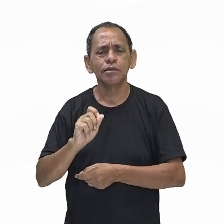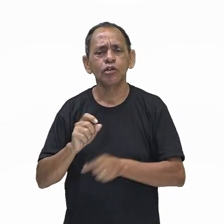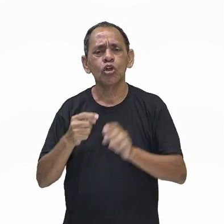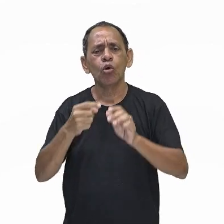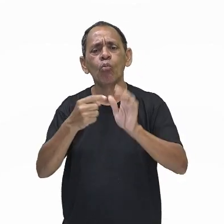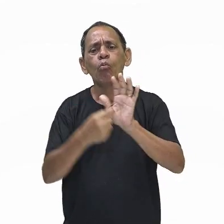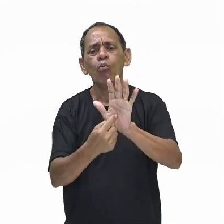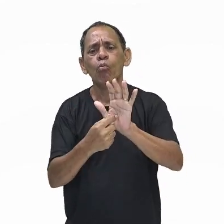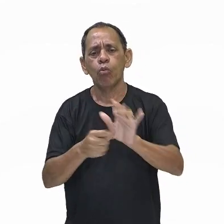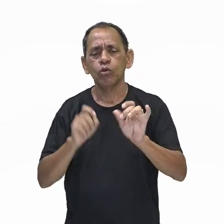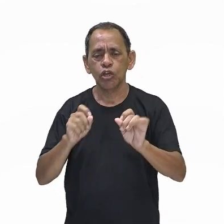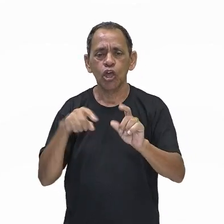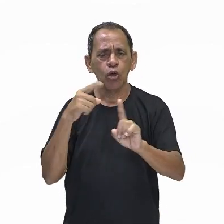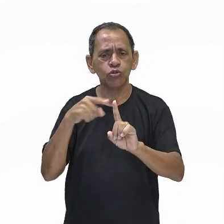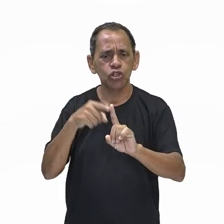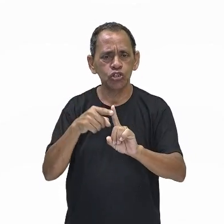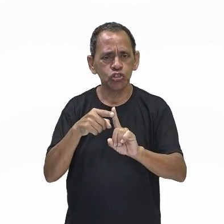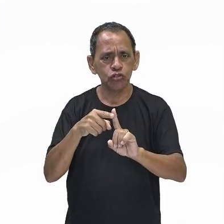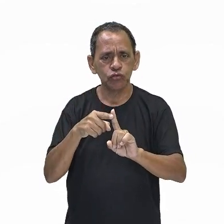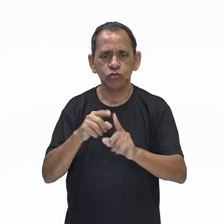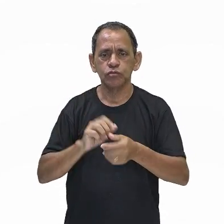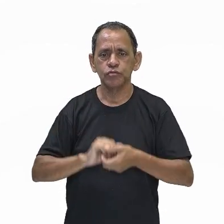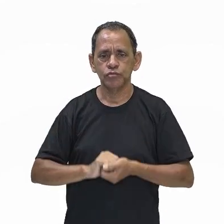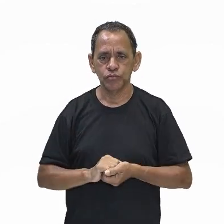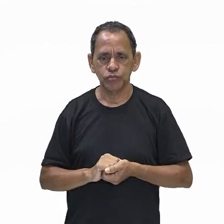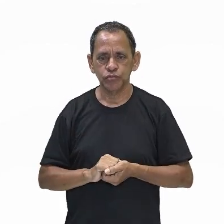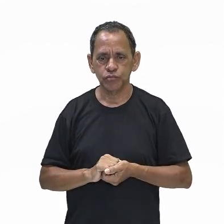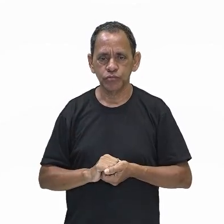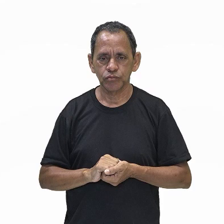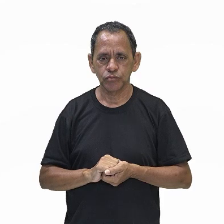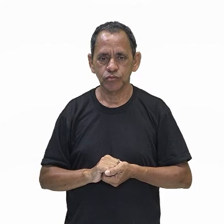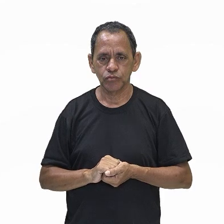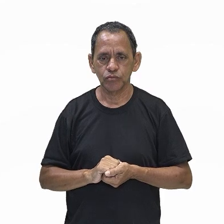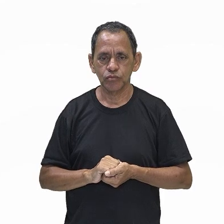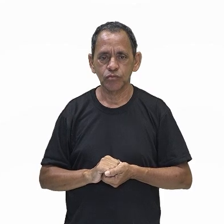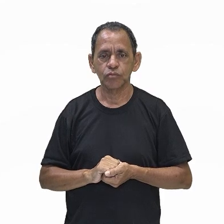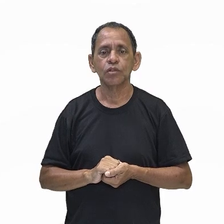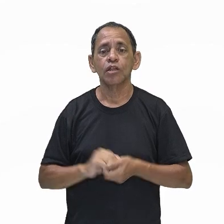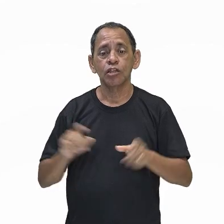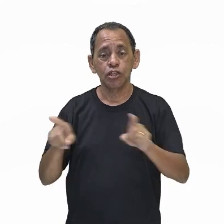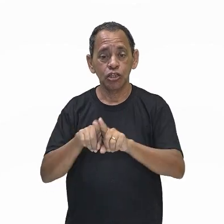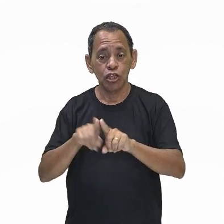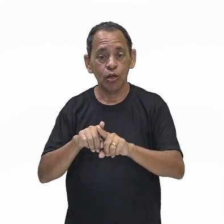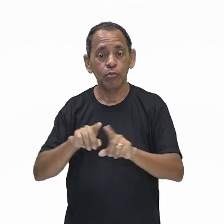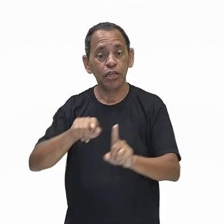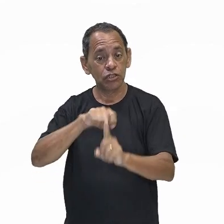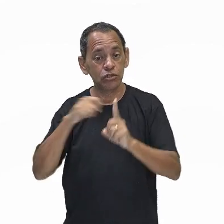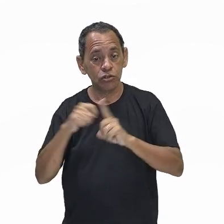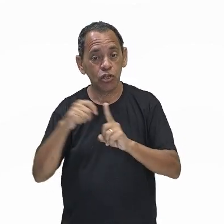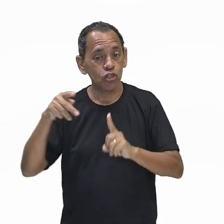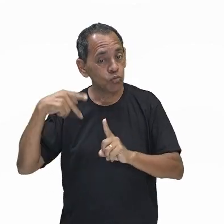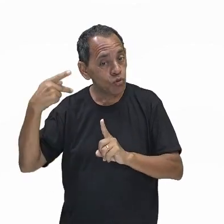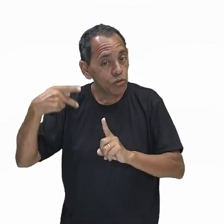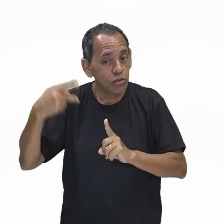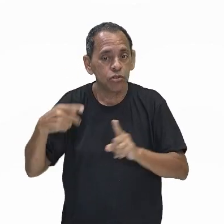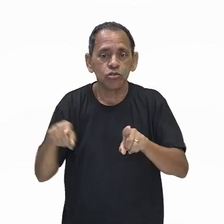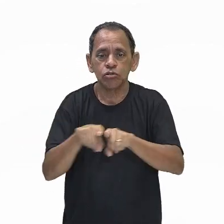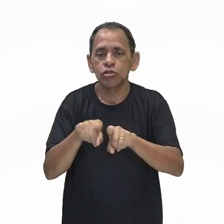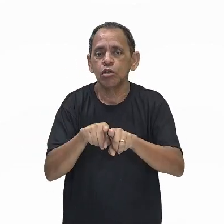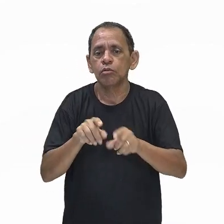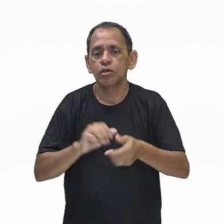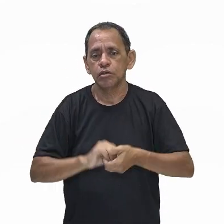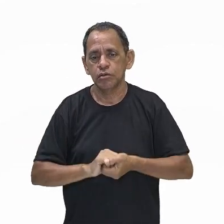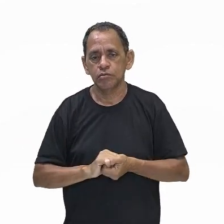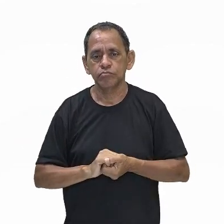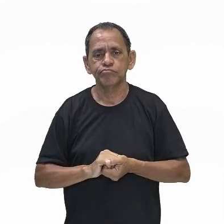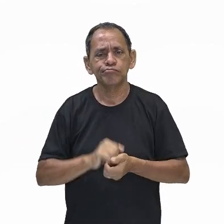e objetividade. Vai verificar também ali o sociopolítico, tá? Então, ali já vai ter um pouquinho mais de